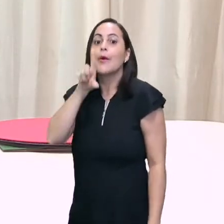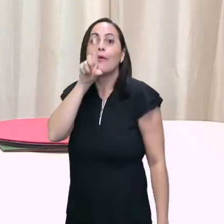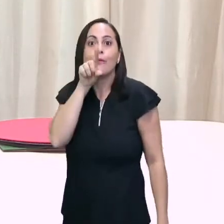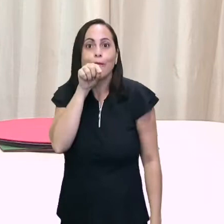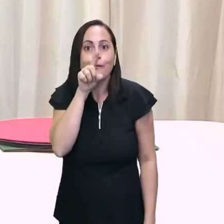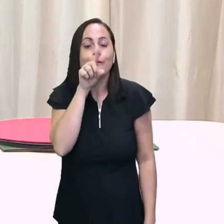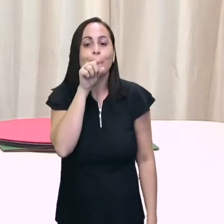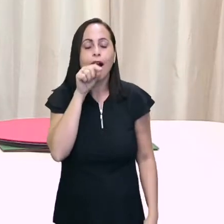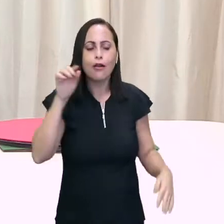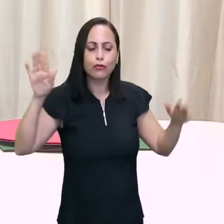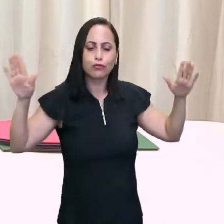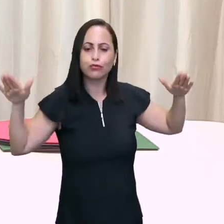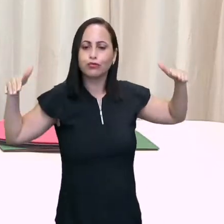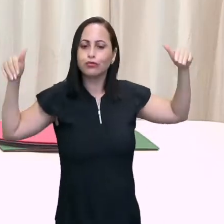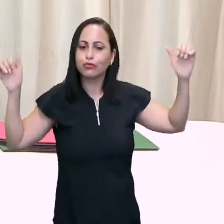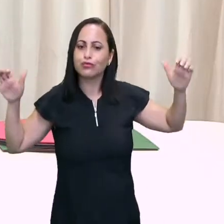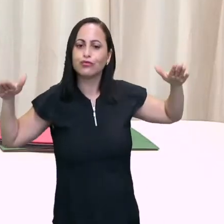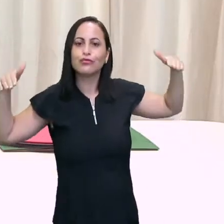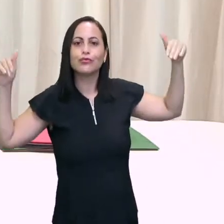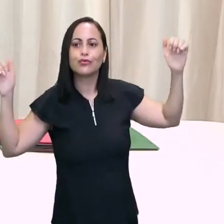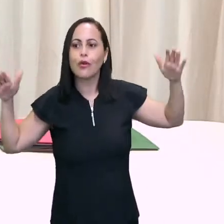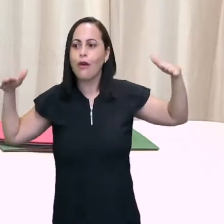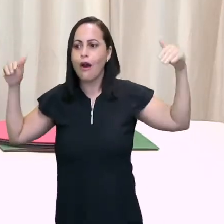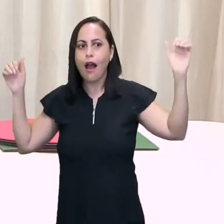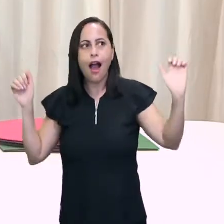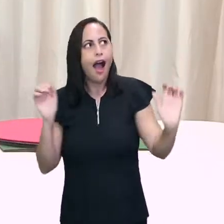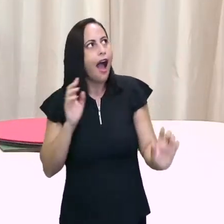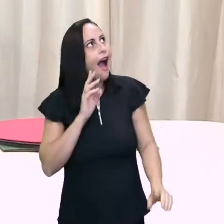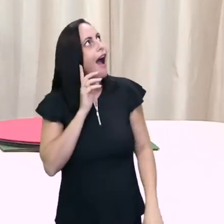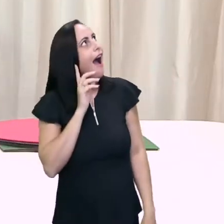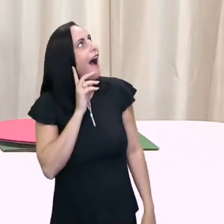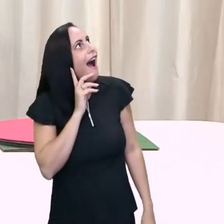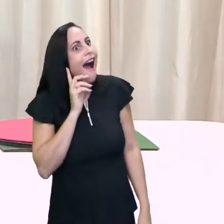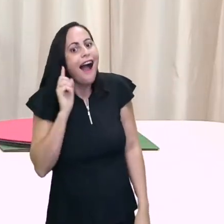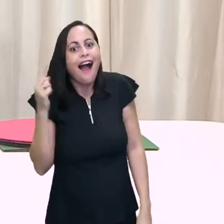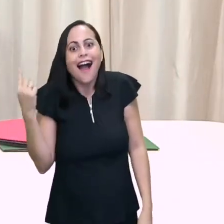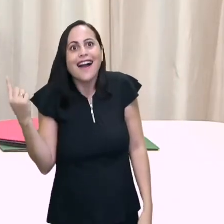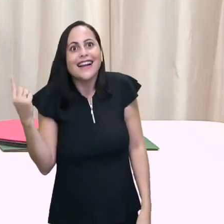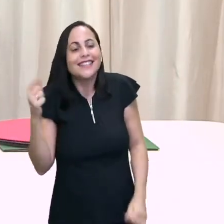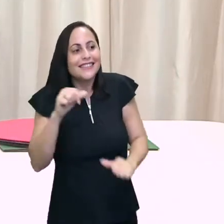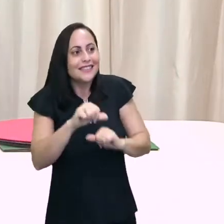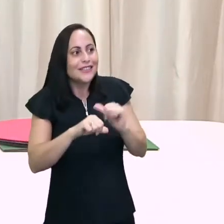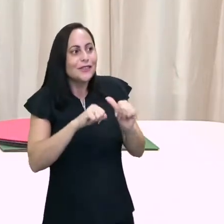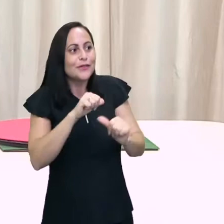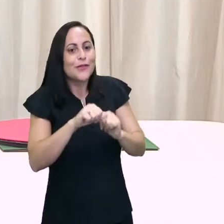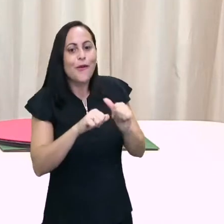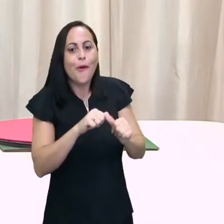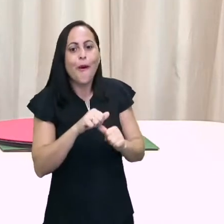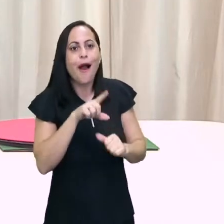voando. Então, elas decidiram virar um pássaro.